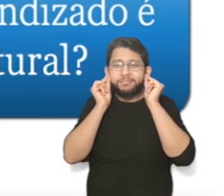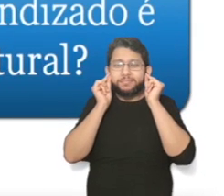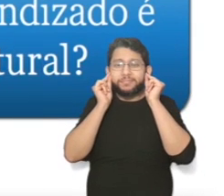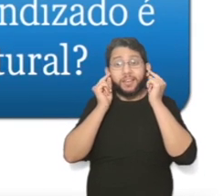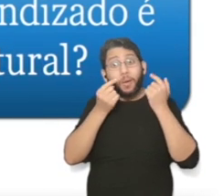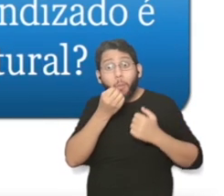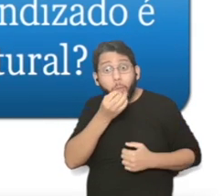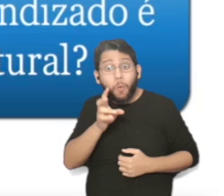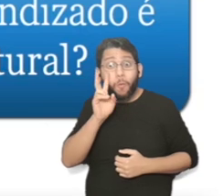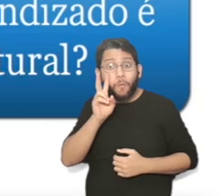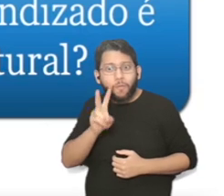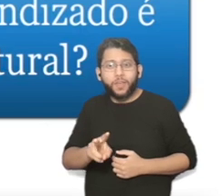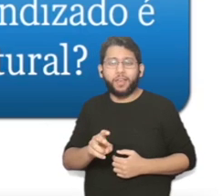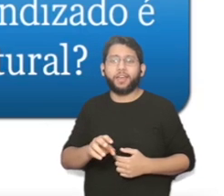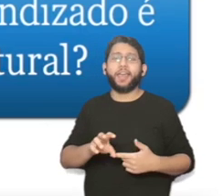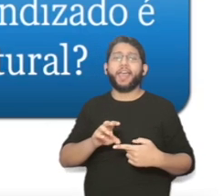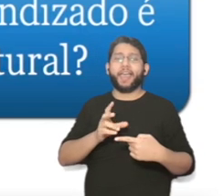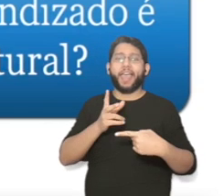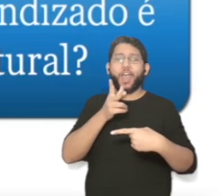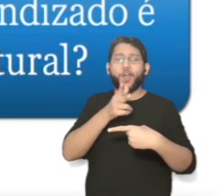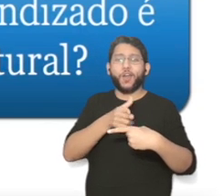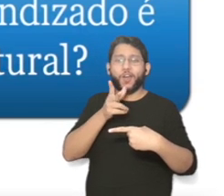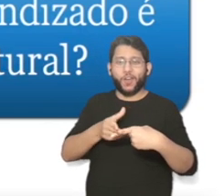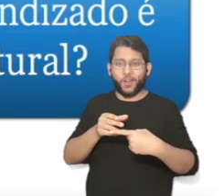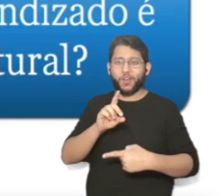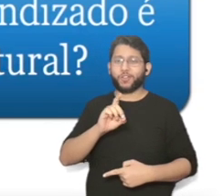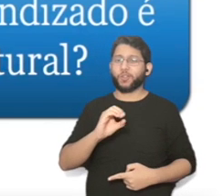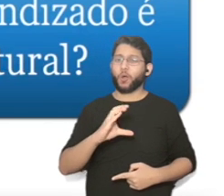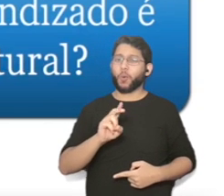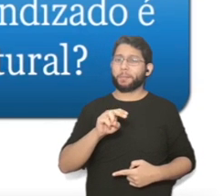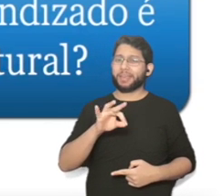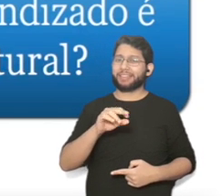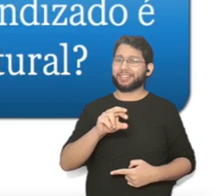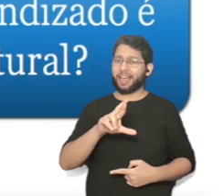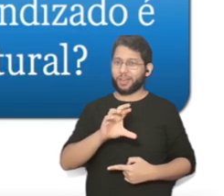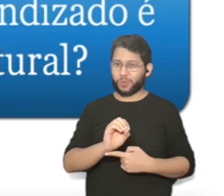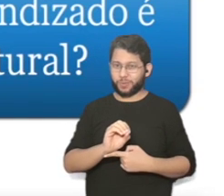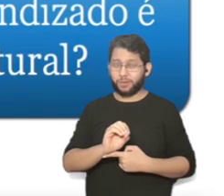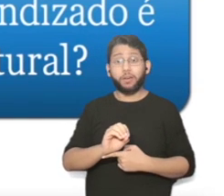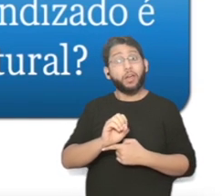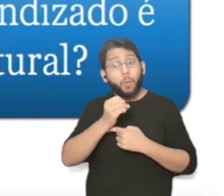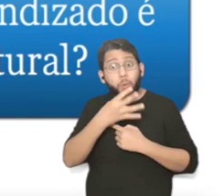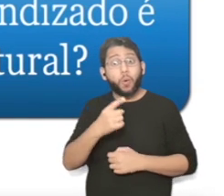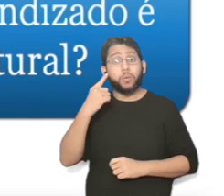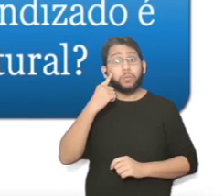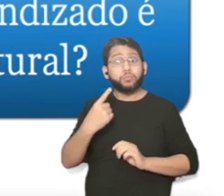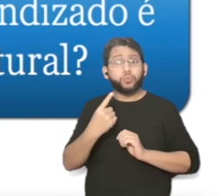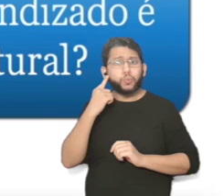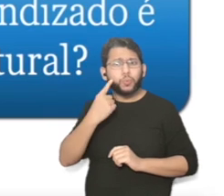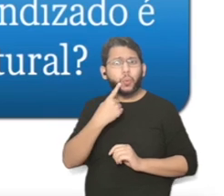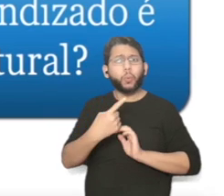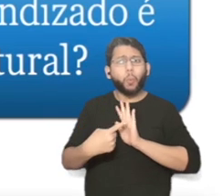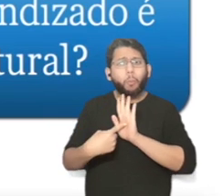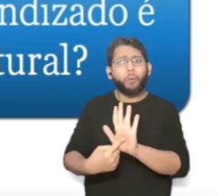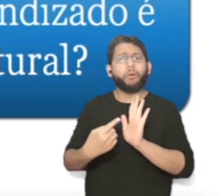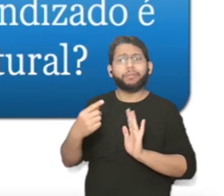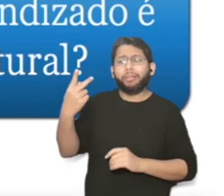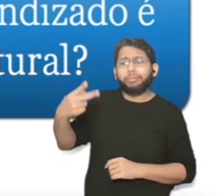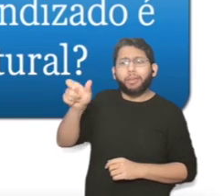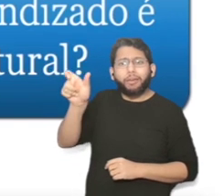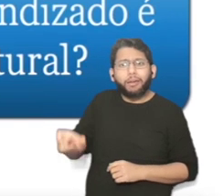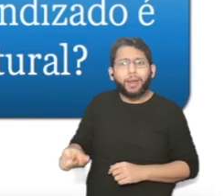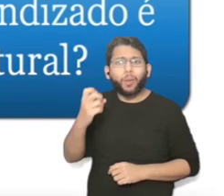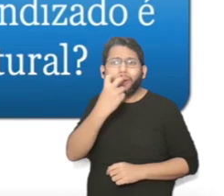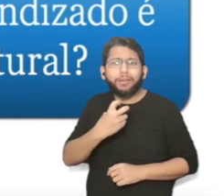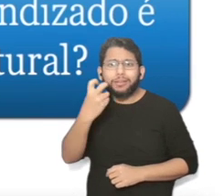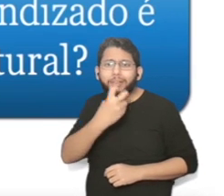ter representações de vários tipos de identidades surdas, de pessoas que se identificam mais com a oralidade, que foram educadas na